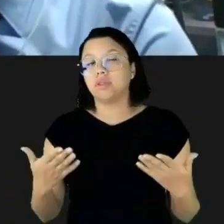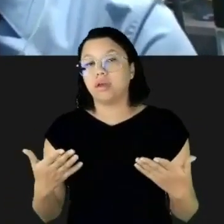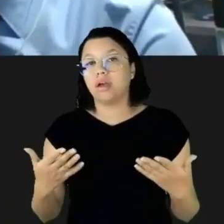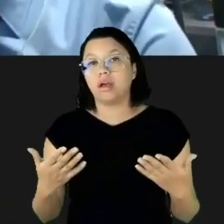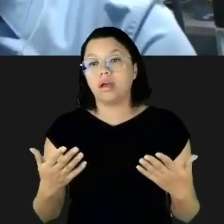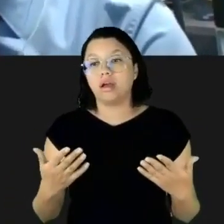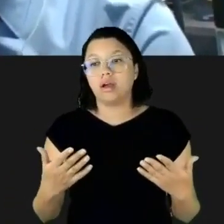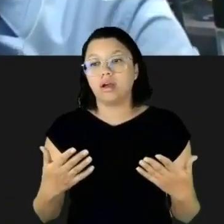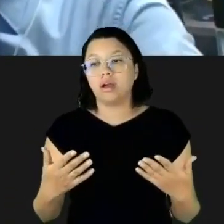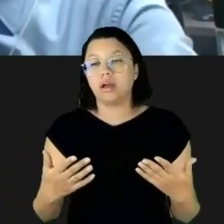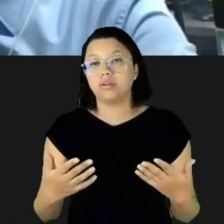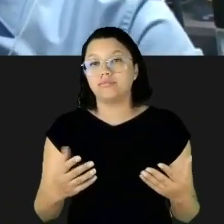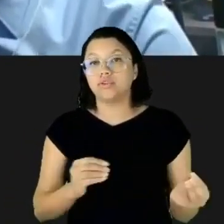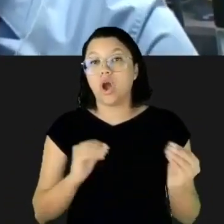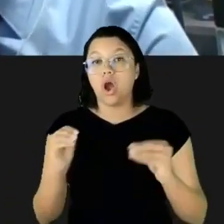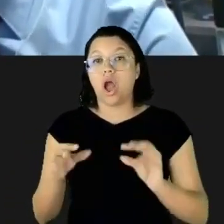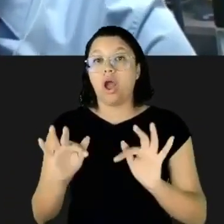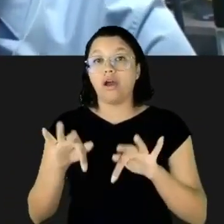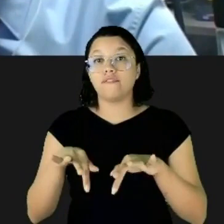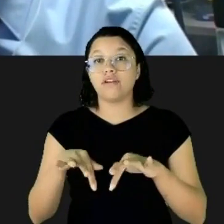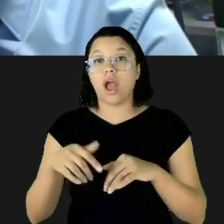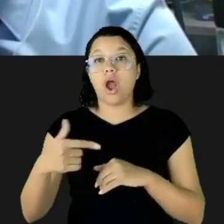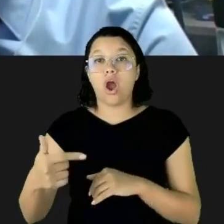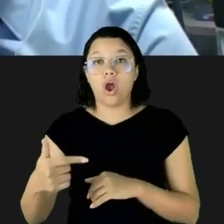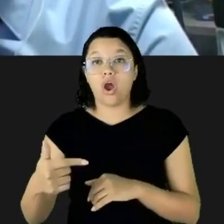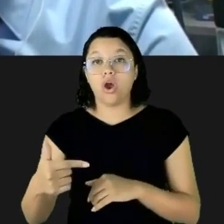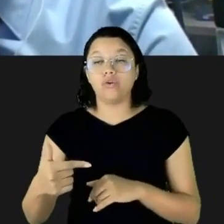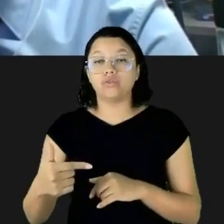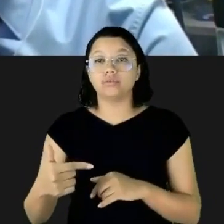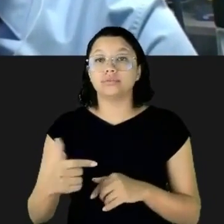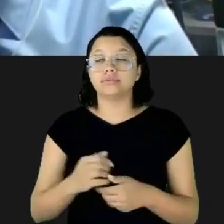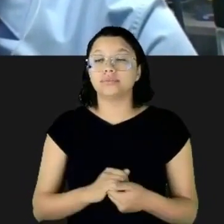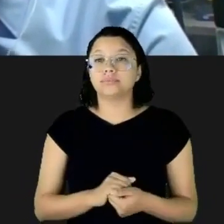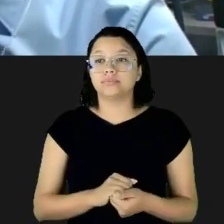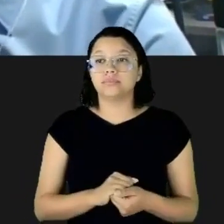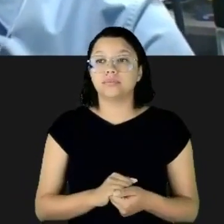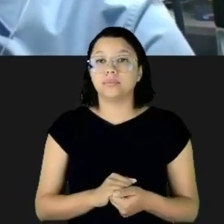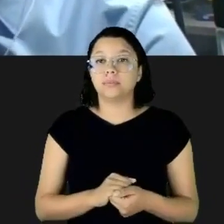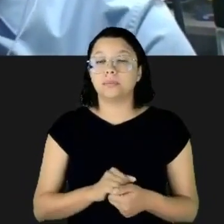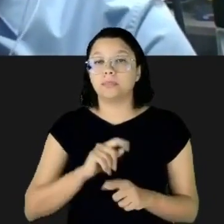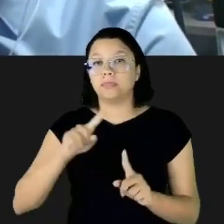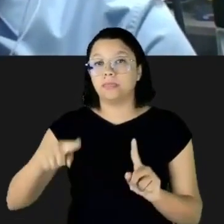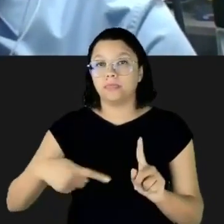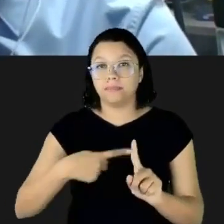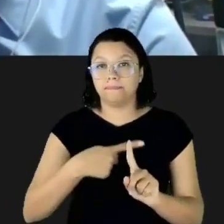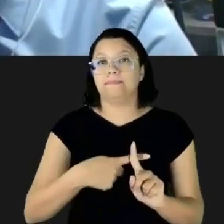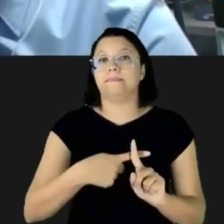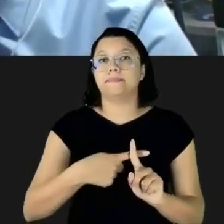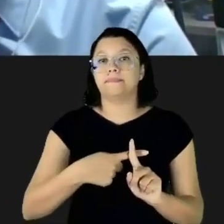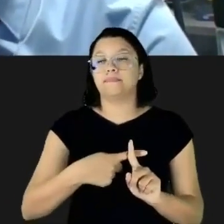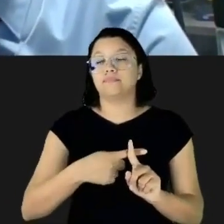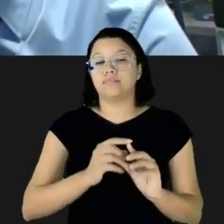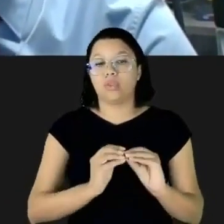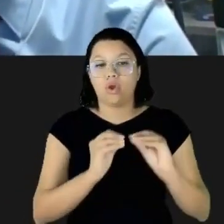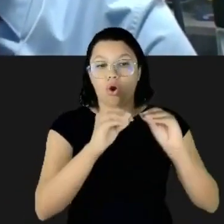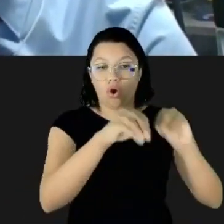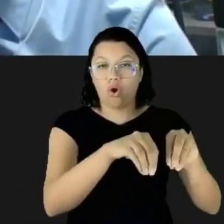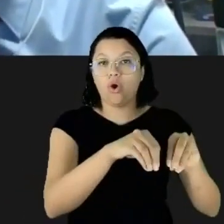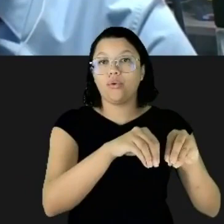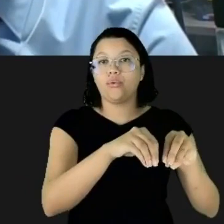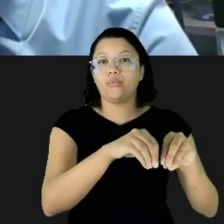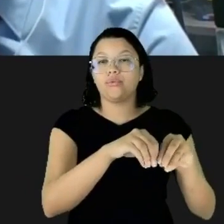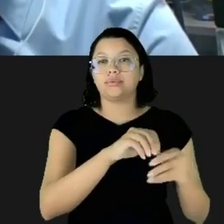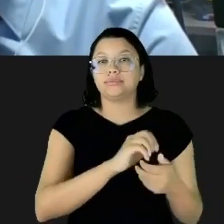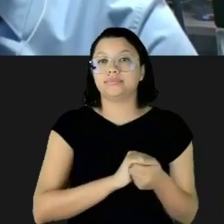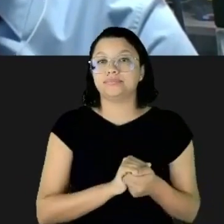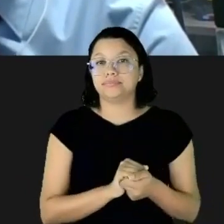então se você colocar final 2 aqui agregá-la adicioná-la e colocá-la